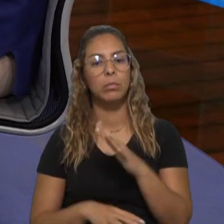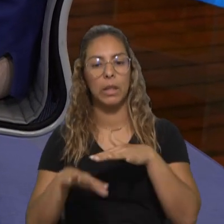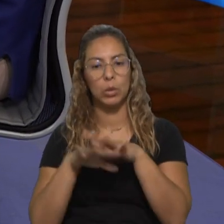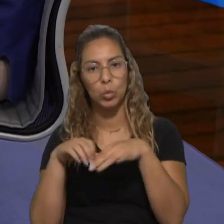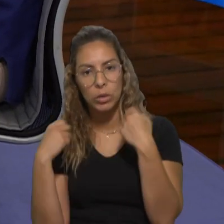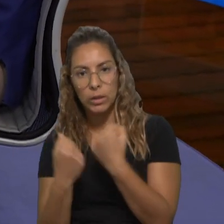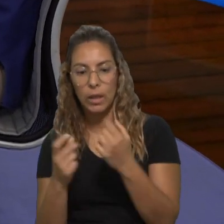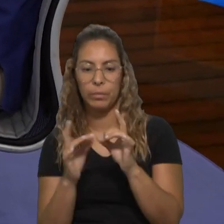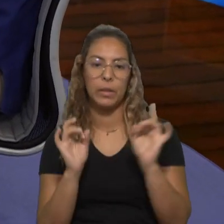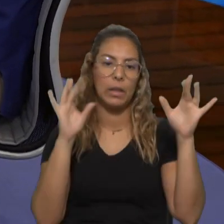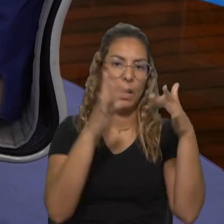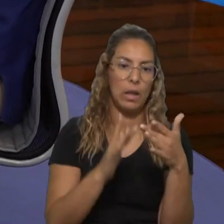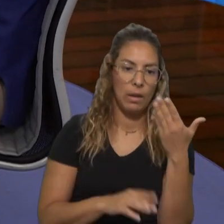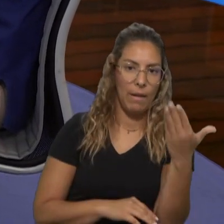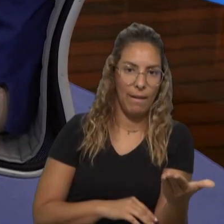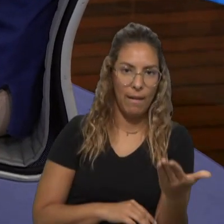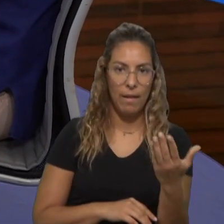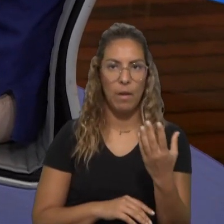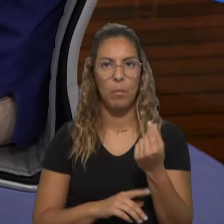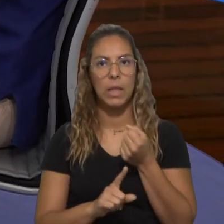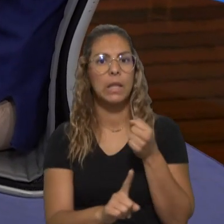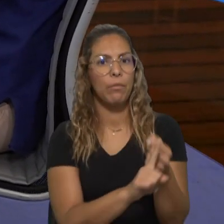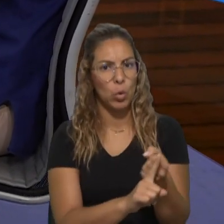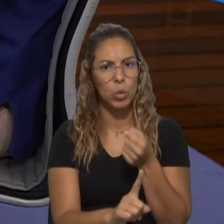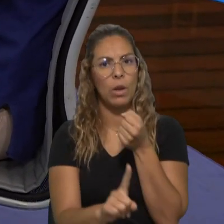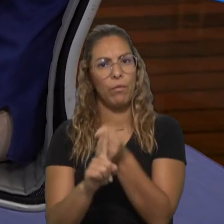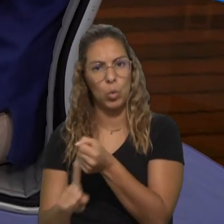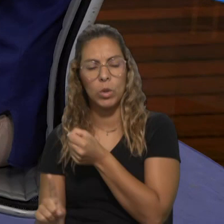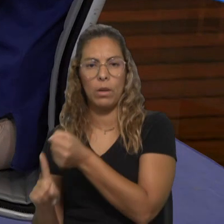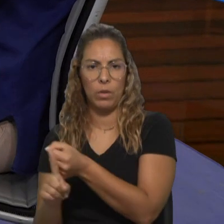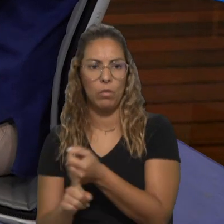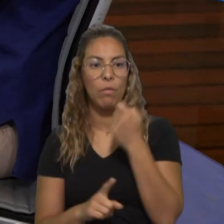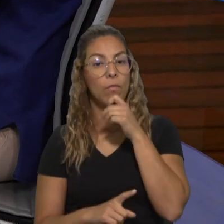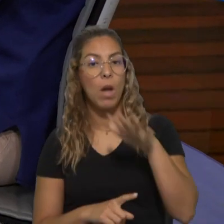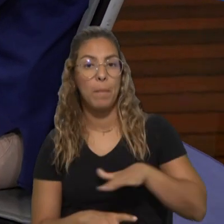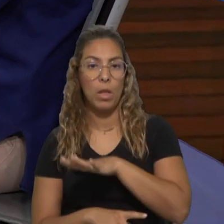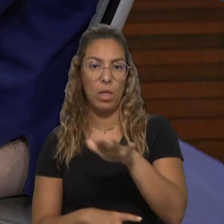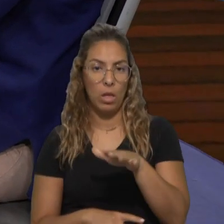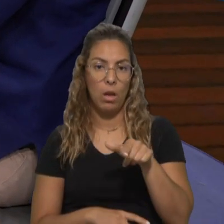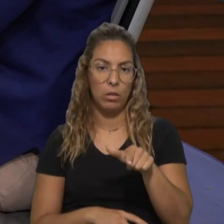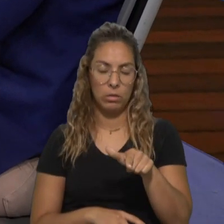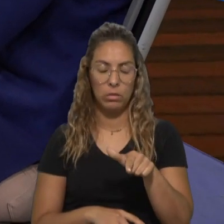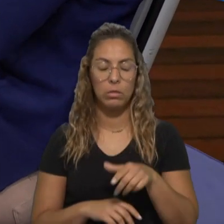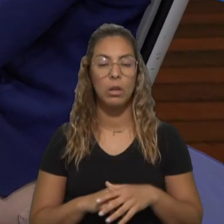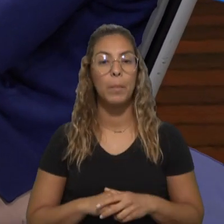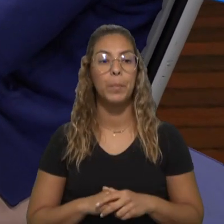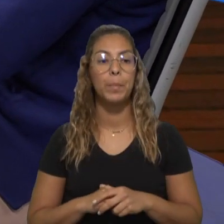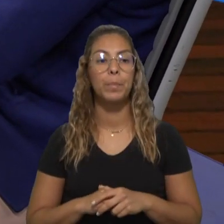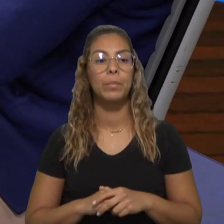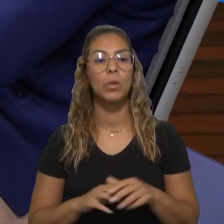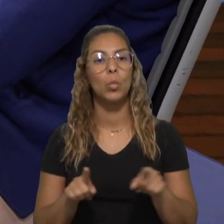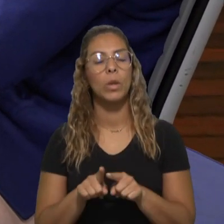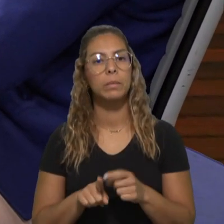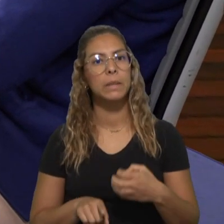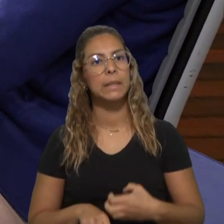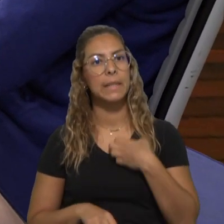e a internet vieram trazer muitos desafios para as famílias e pronto, acabamos por sentir todos um